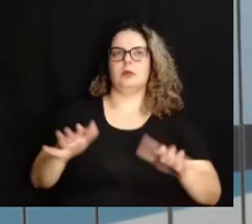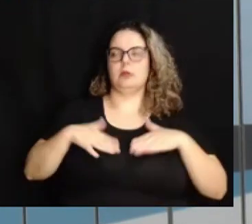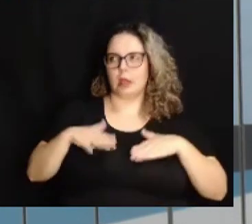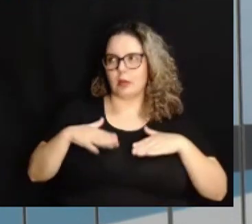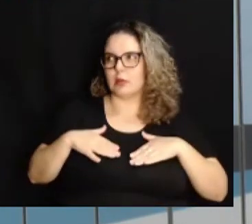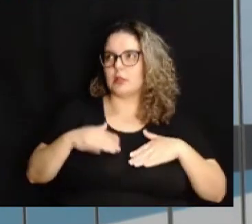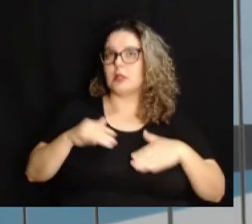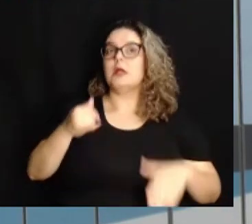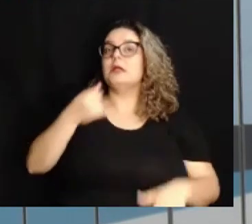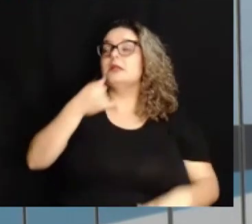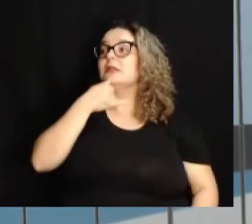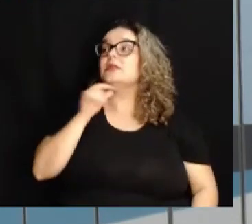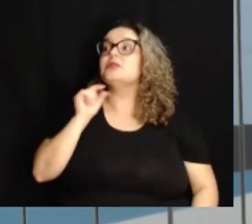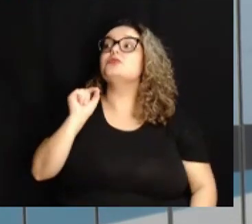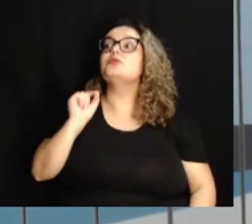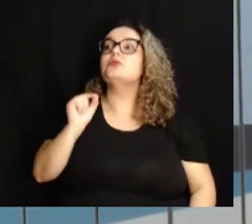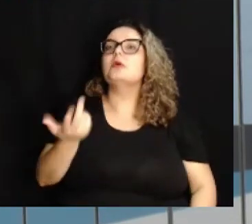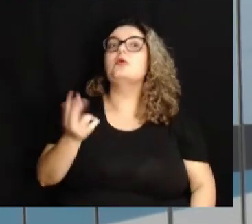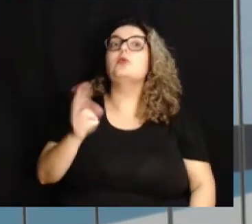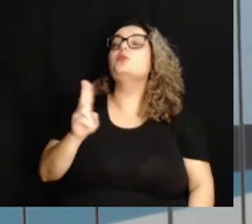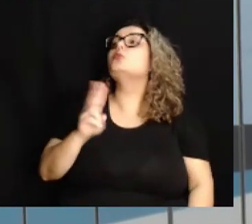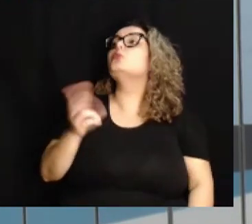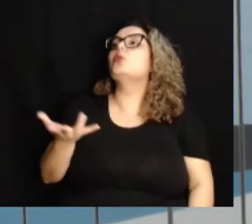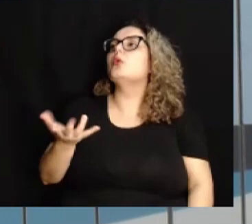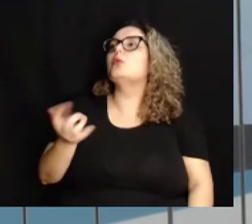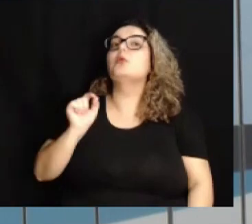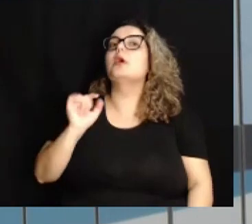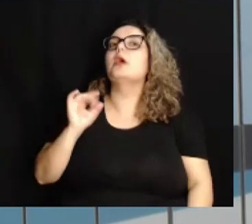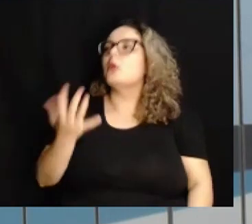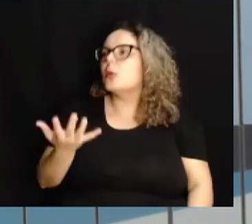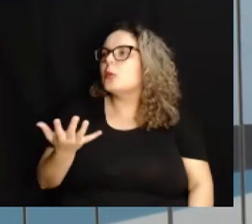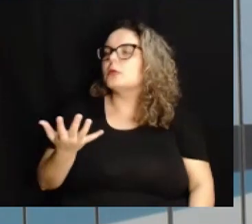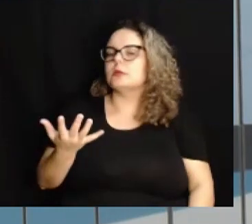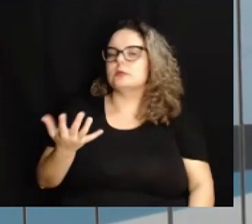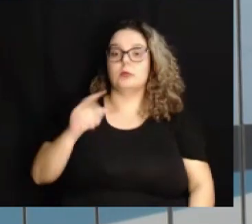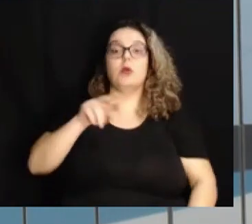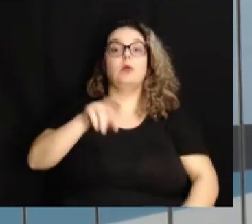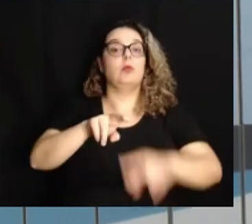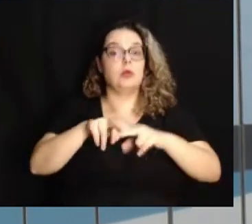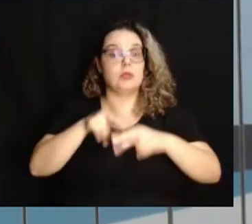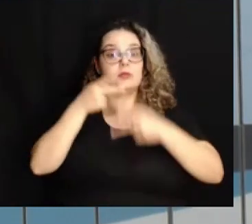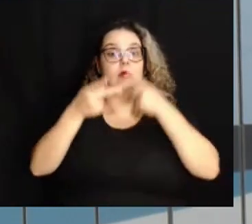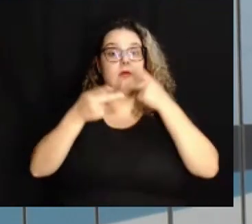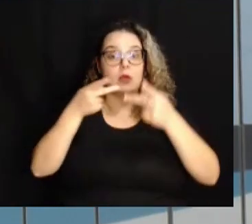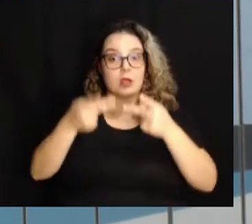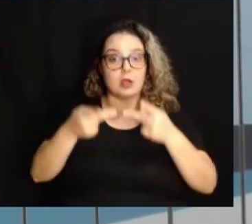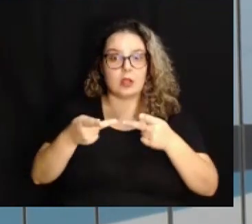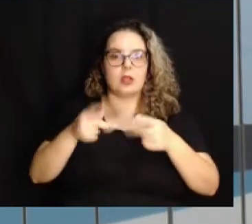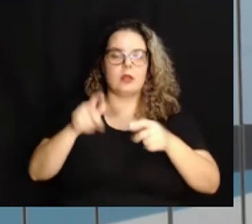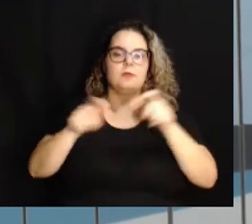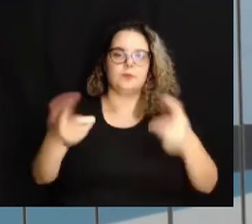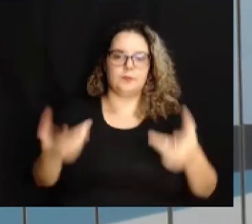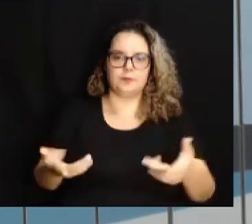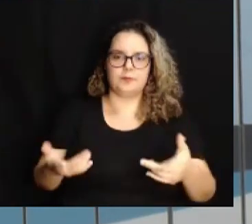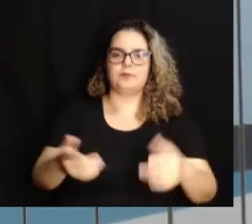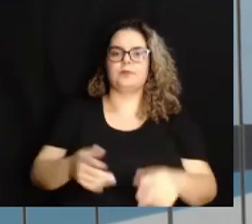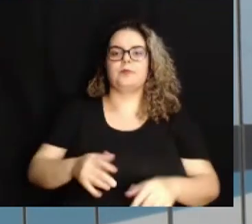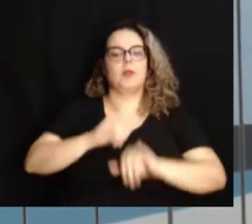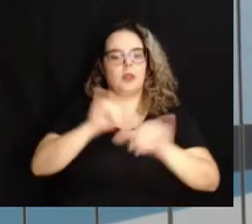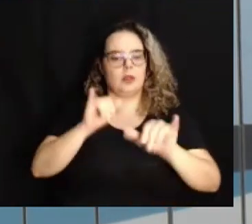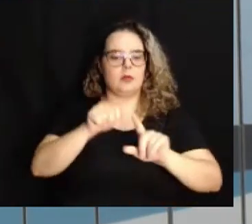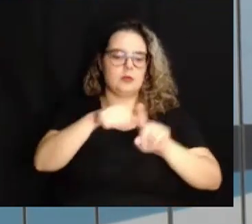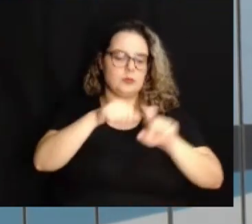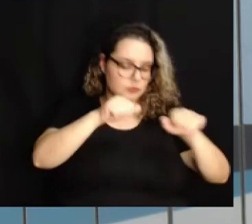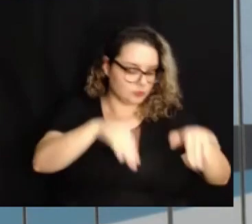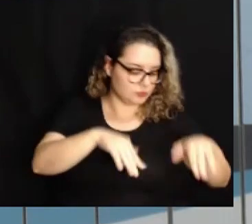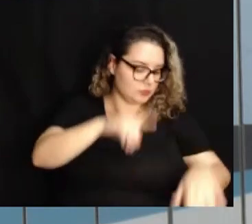dar nome para elas? Sabe? Então por isso que falar com alguém é muito importante, e hoje as campanhas como a do Setembro Amarelo e outros artistas também, eu